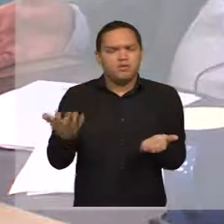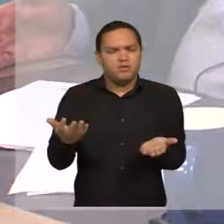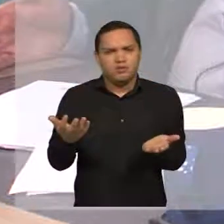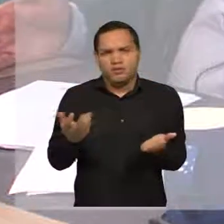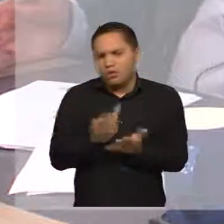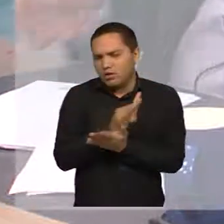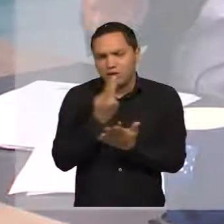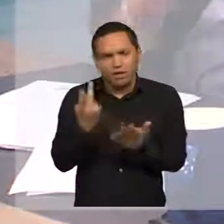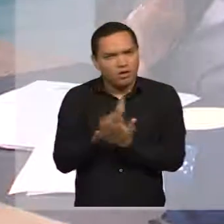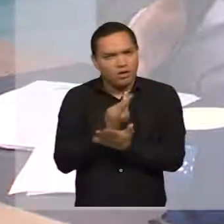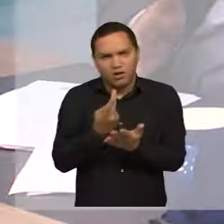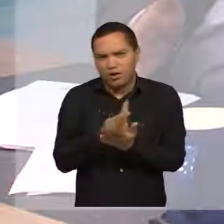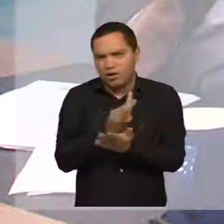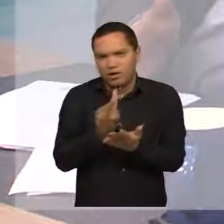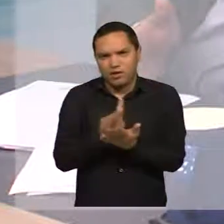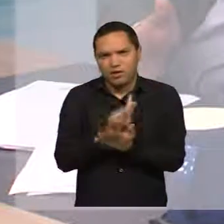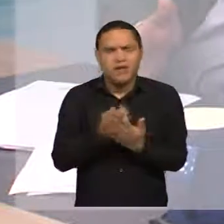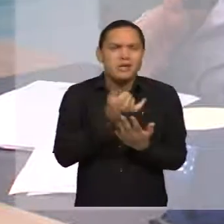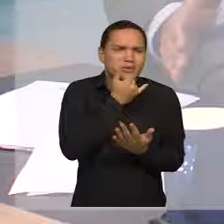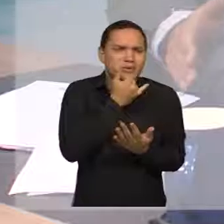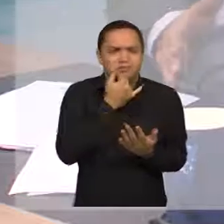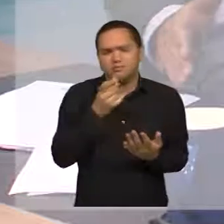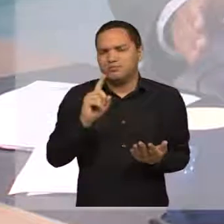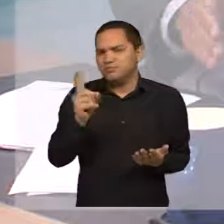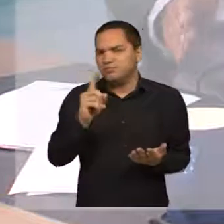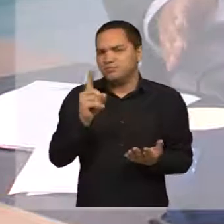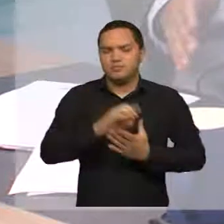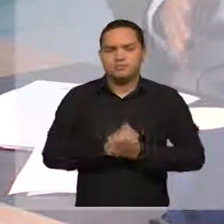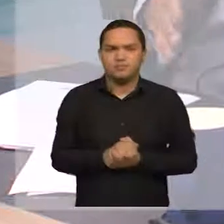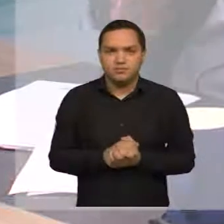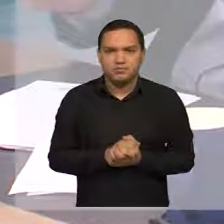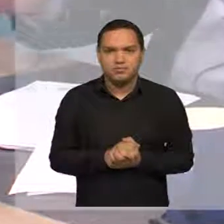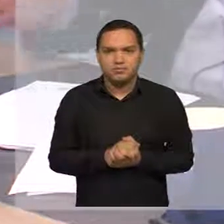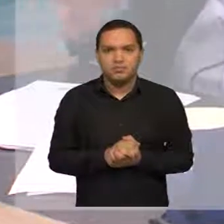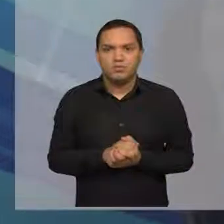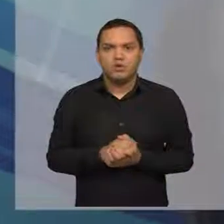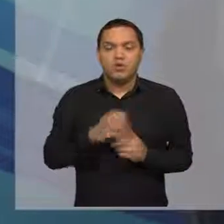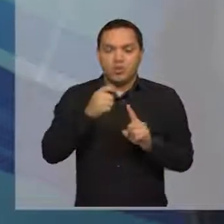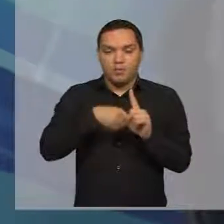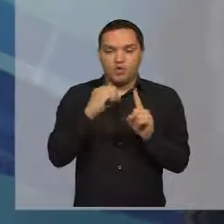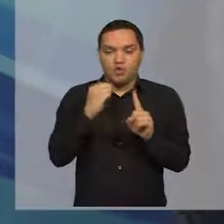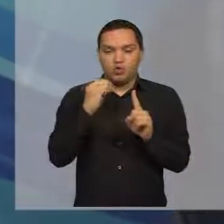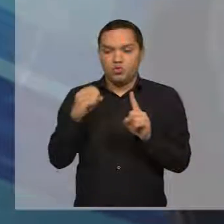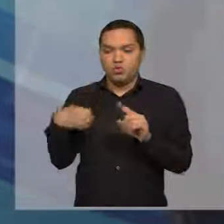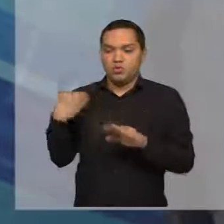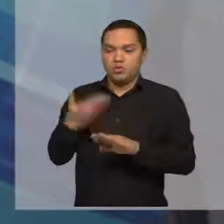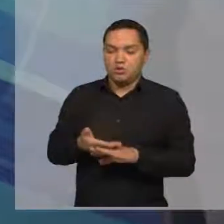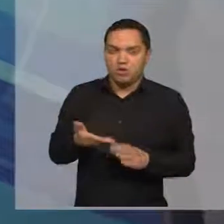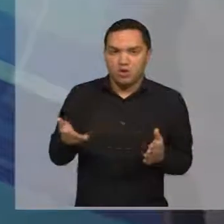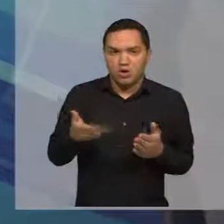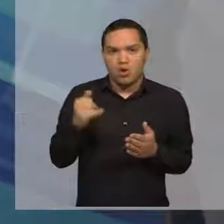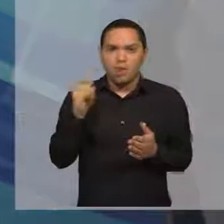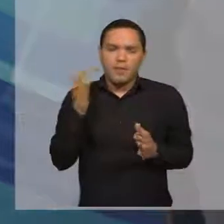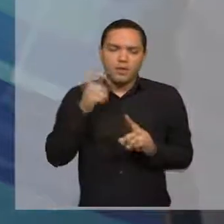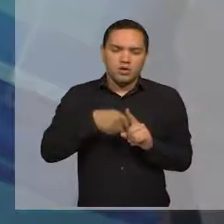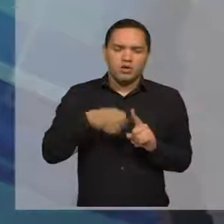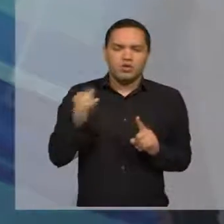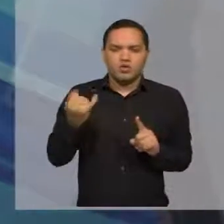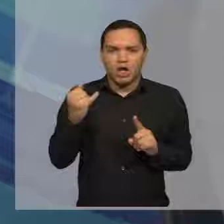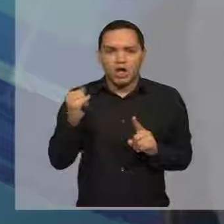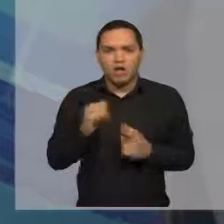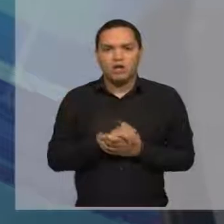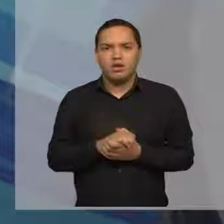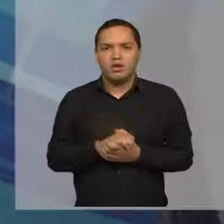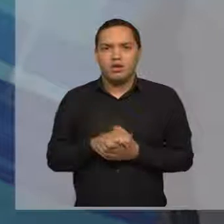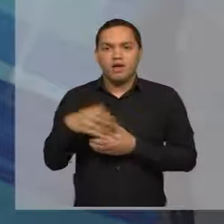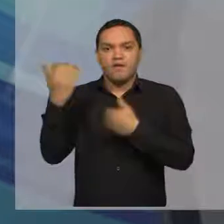né? A gente teve esse processo de transição lá desde de outubro até agora, meados de janeiro. Quer dizer, quando